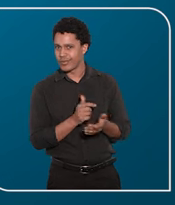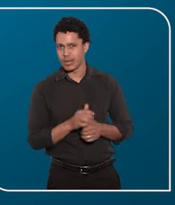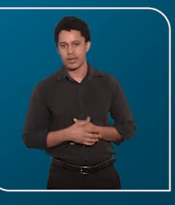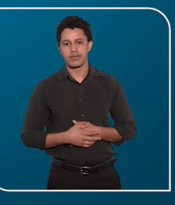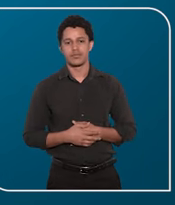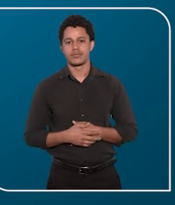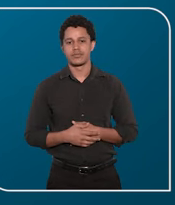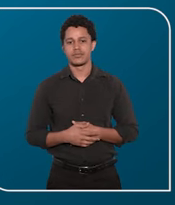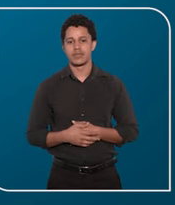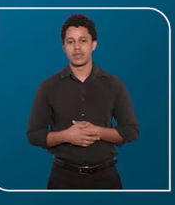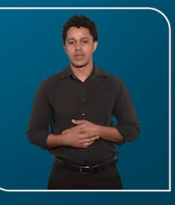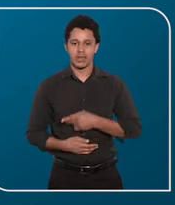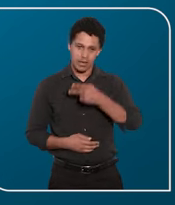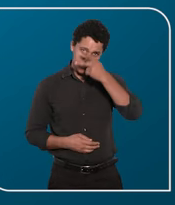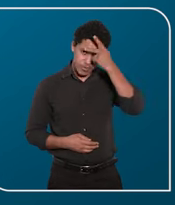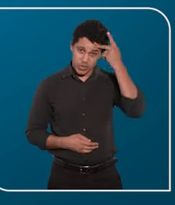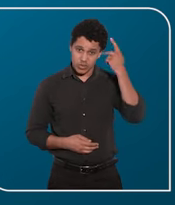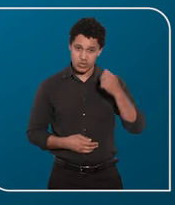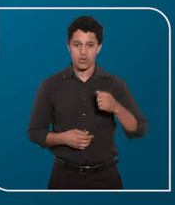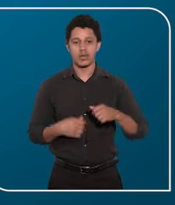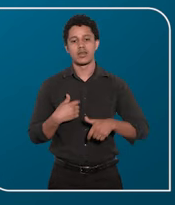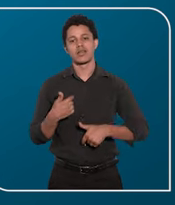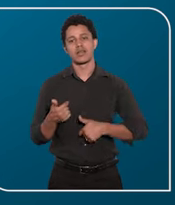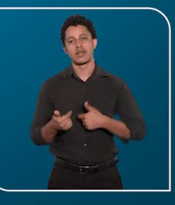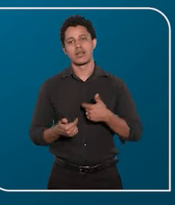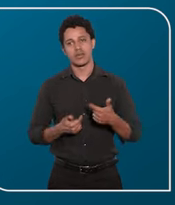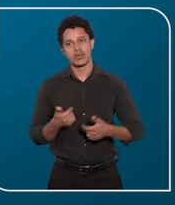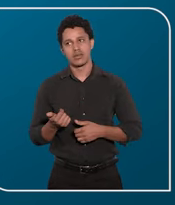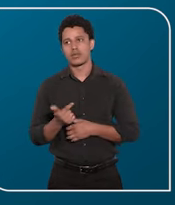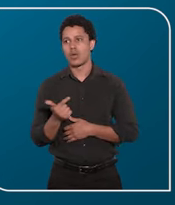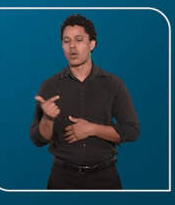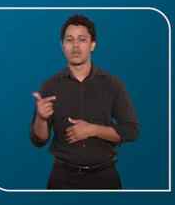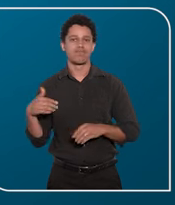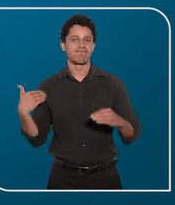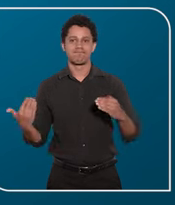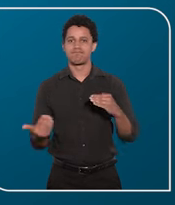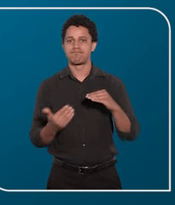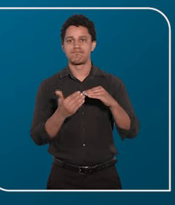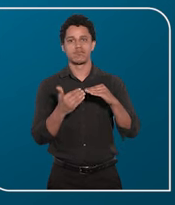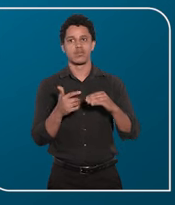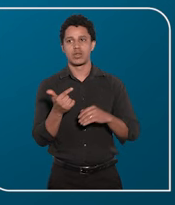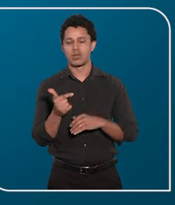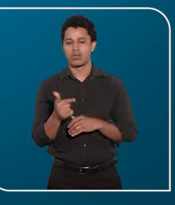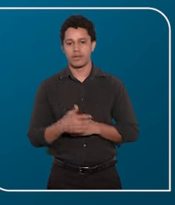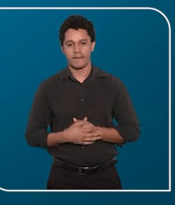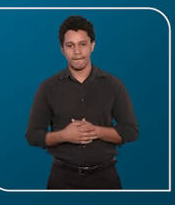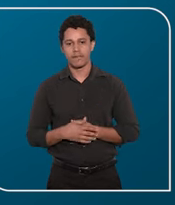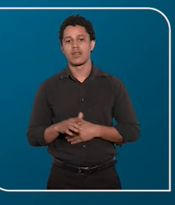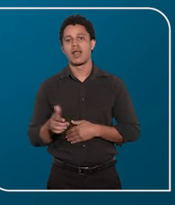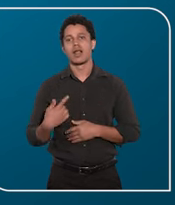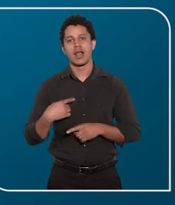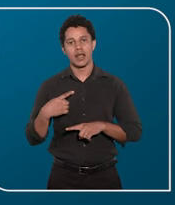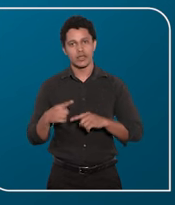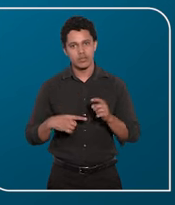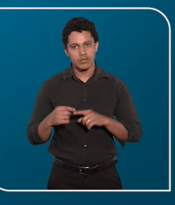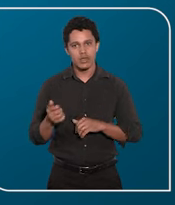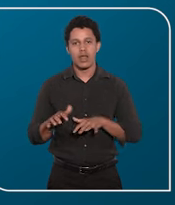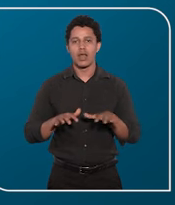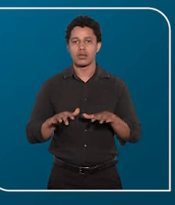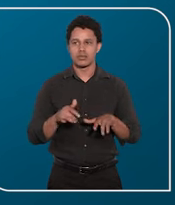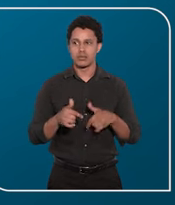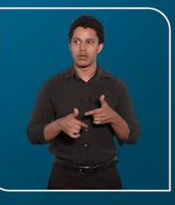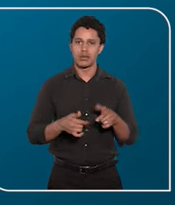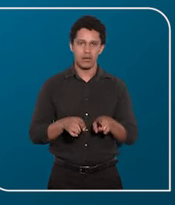que estiver exercendo uma atividade incompatível. Essas atividades incompatíveis também estão descritas no Estatuto,